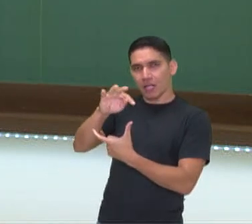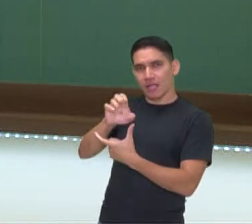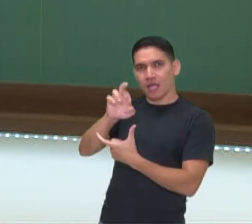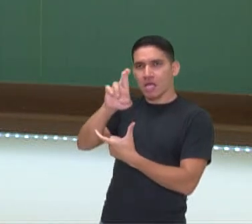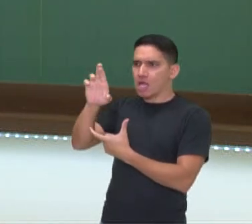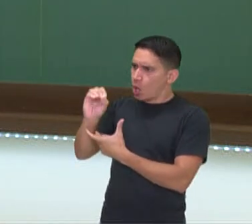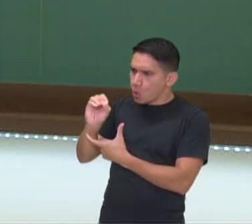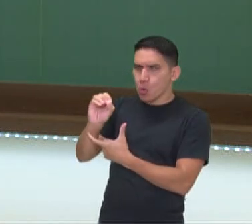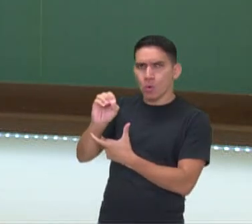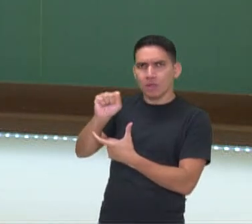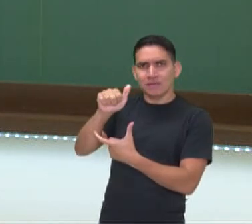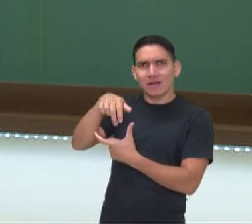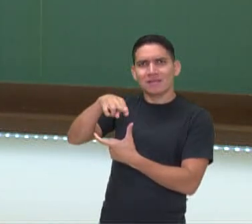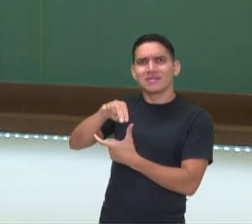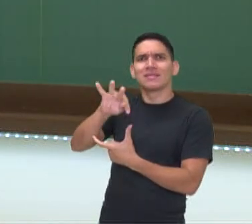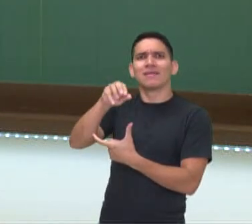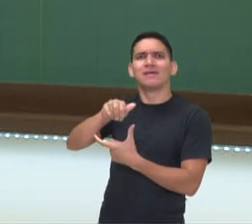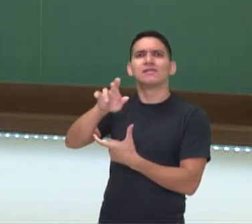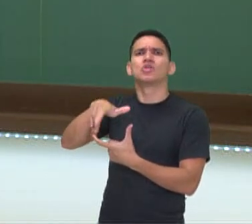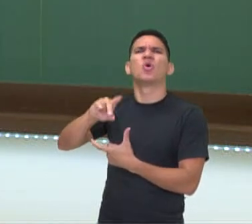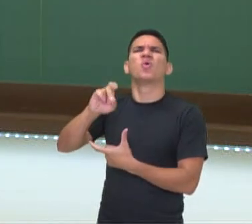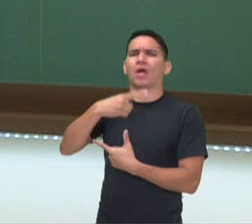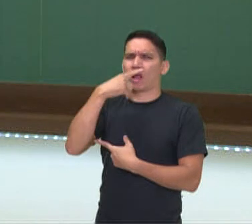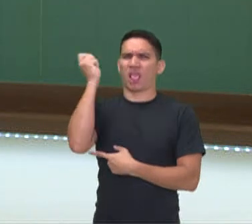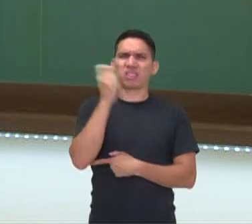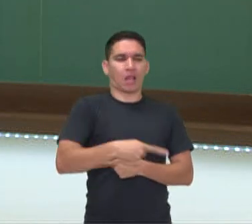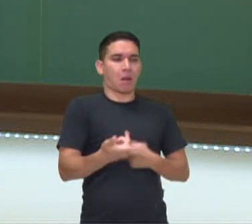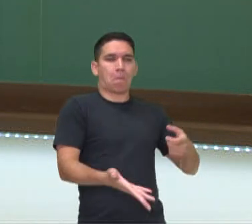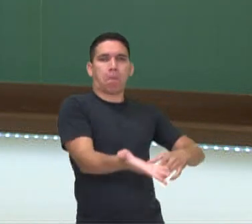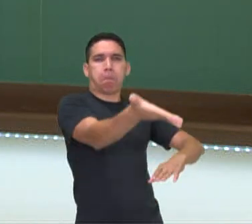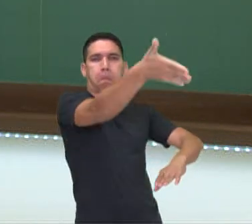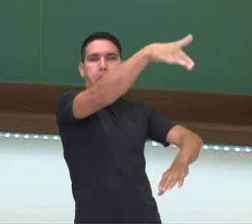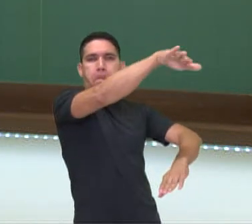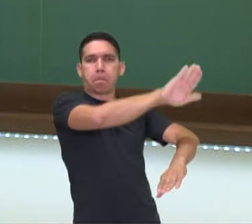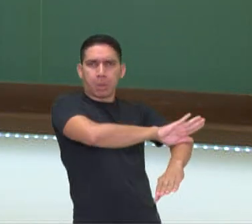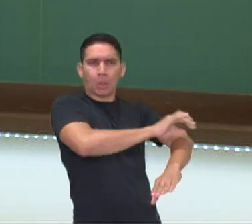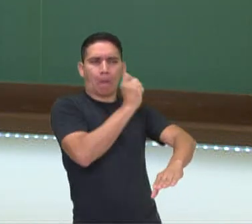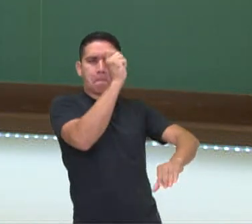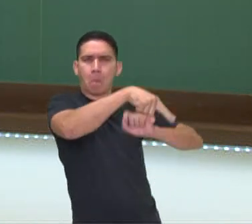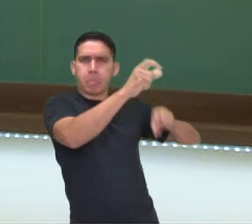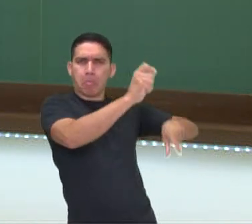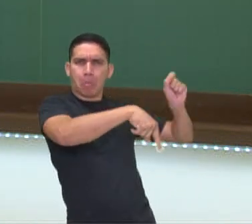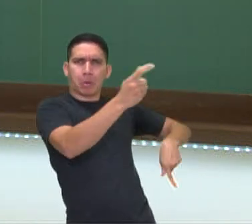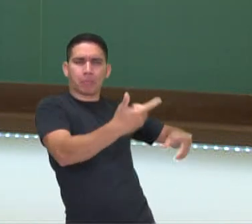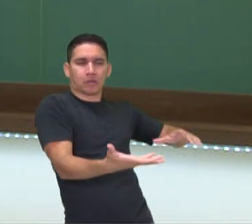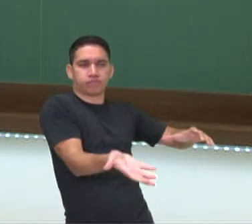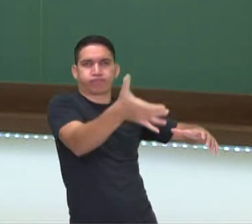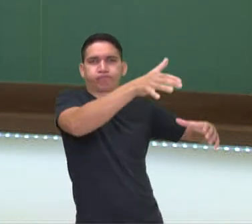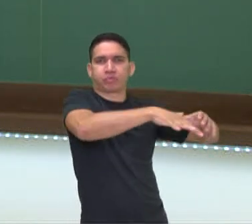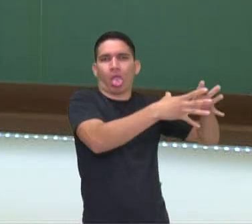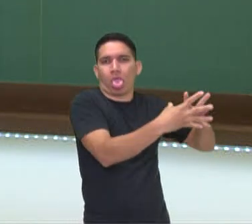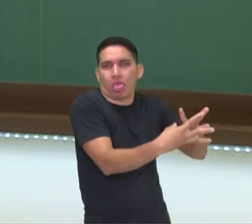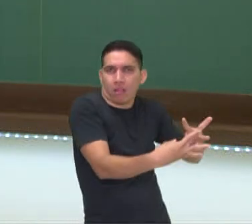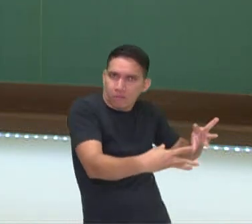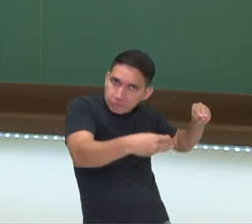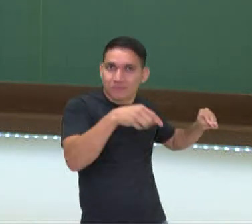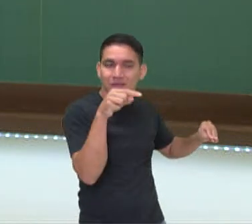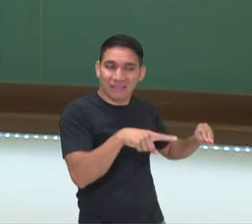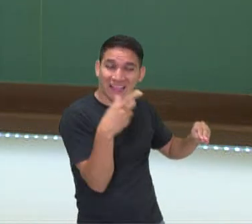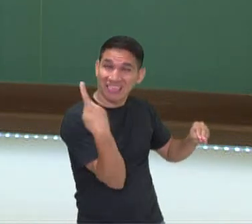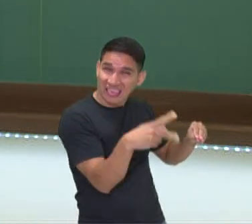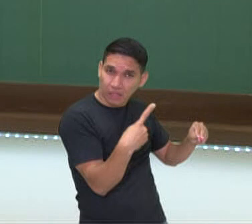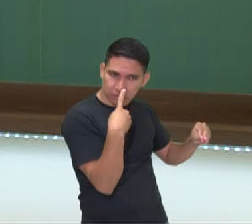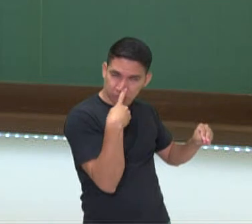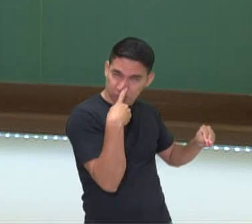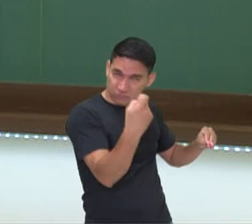onde os resíduos são lançados, ou num local onde nós temos a decomposição de material orgânico. O